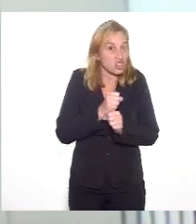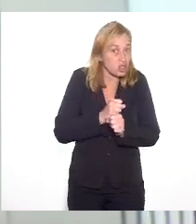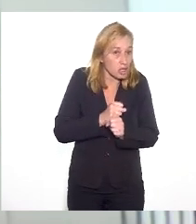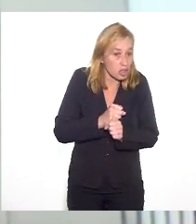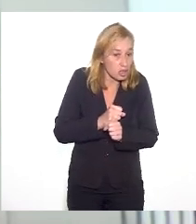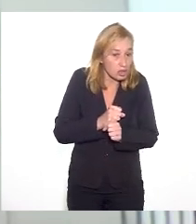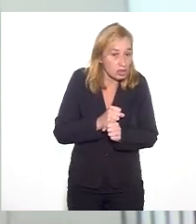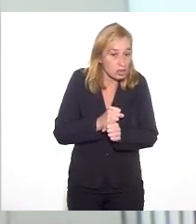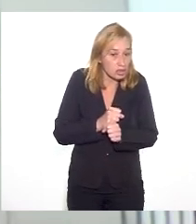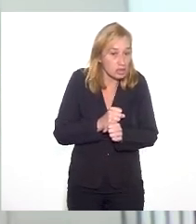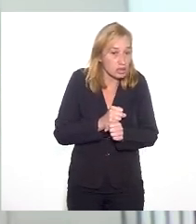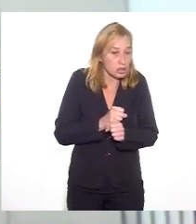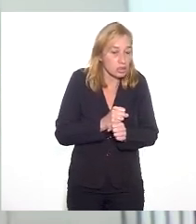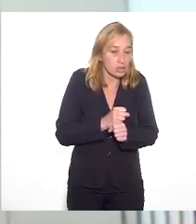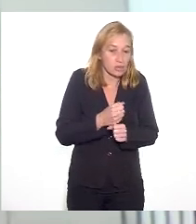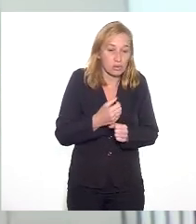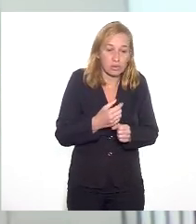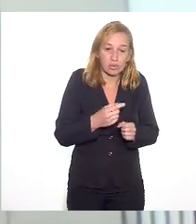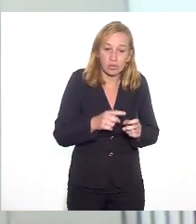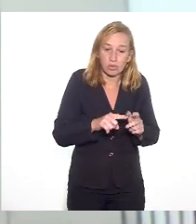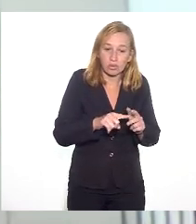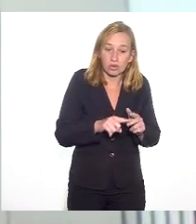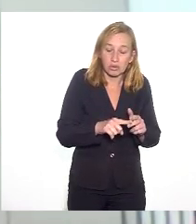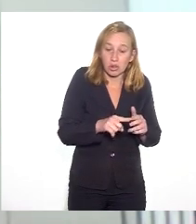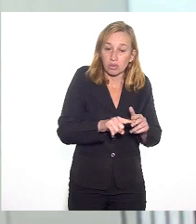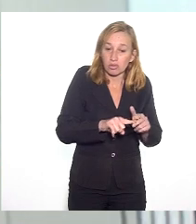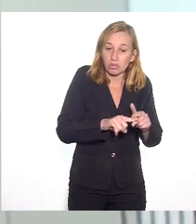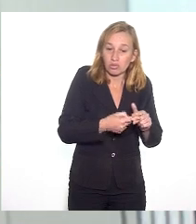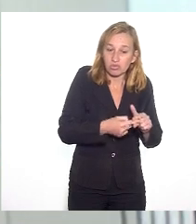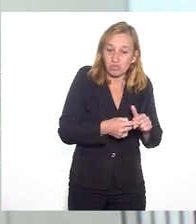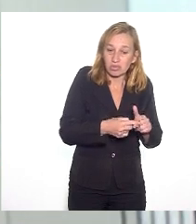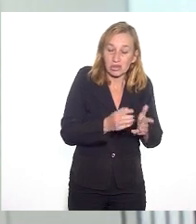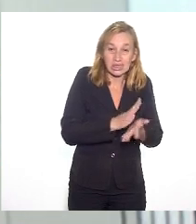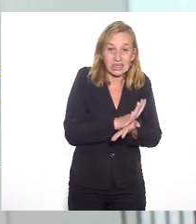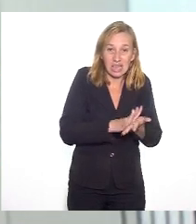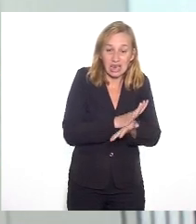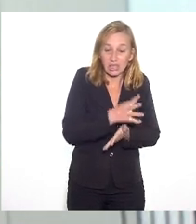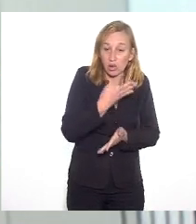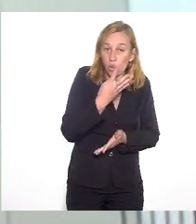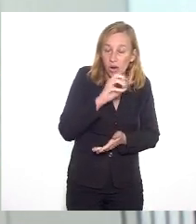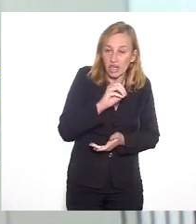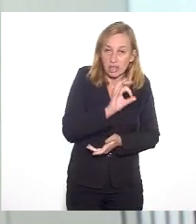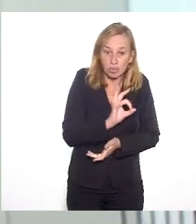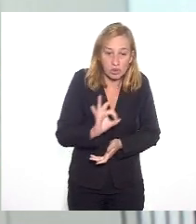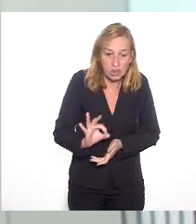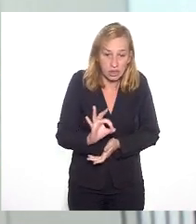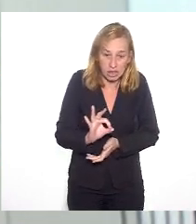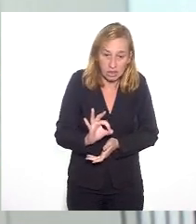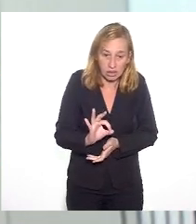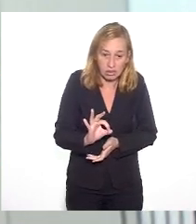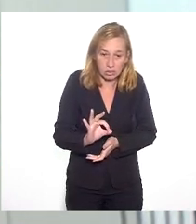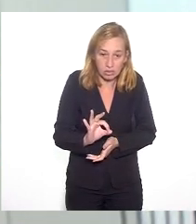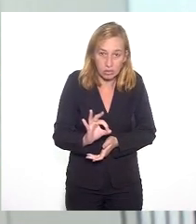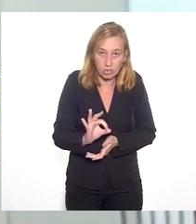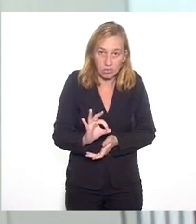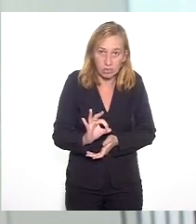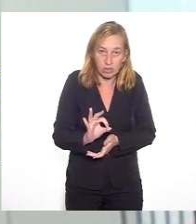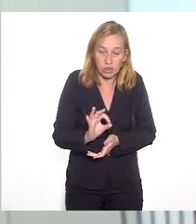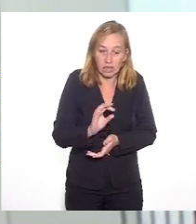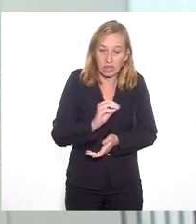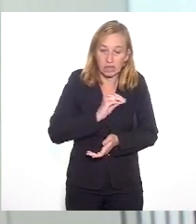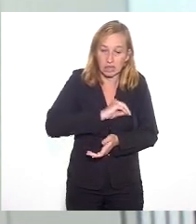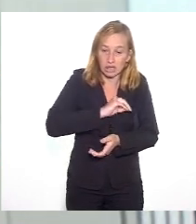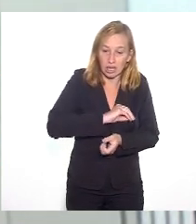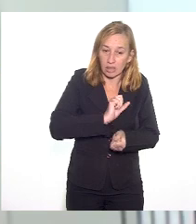das categorias não tem nenhum tipo de recomposição de perdas, já são mais de 40% de inflação acumulada e tem que